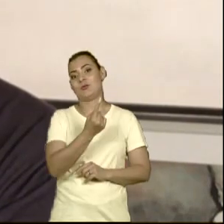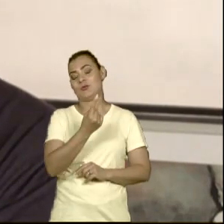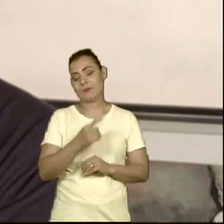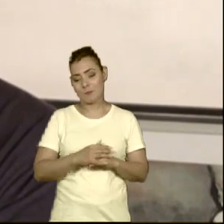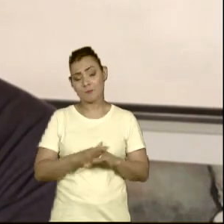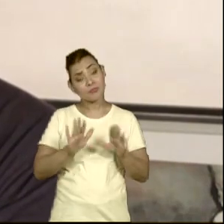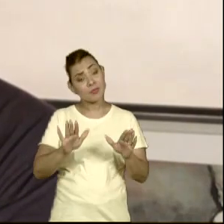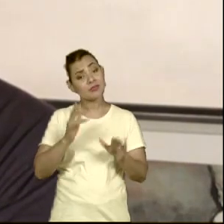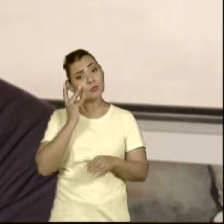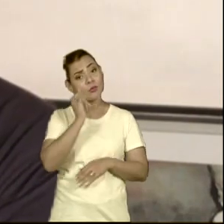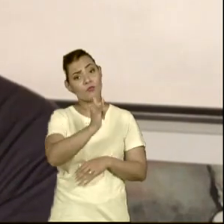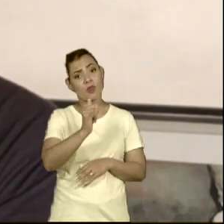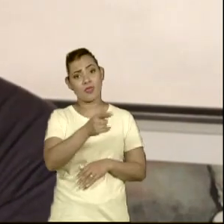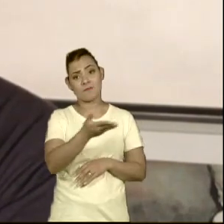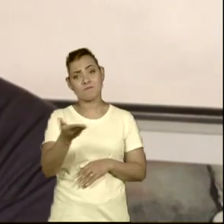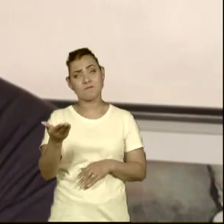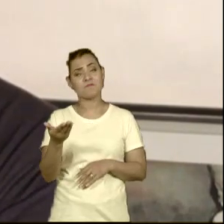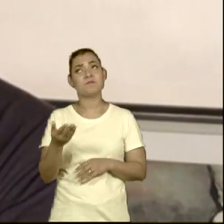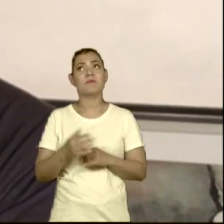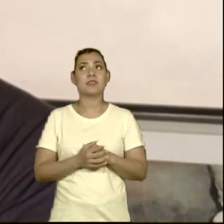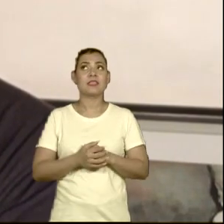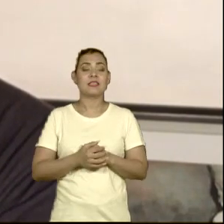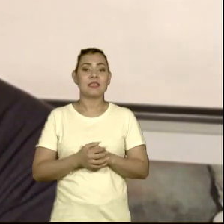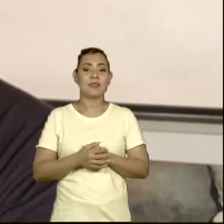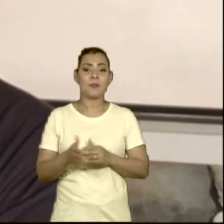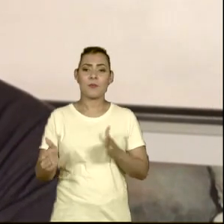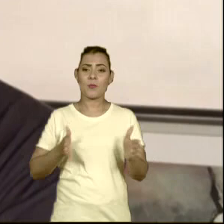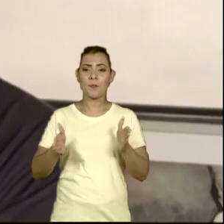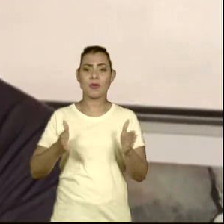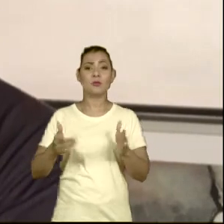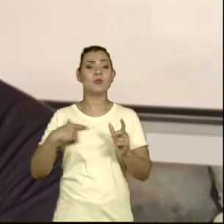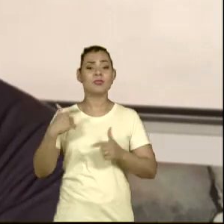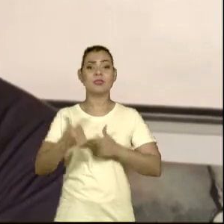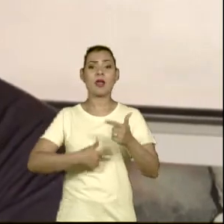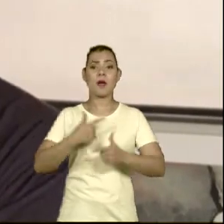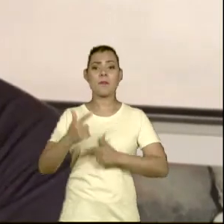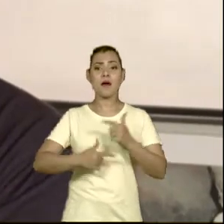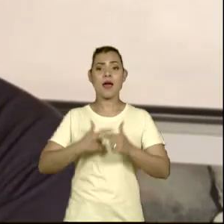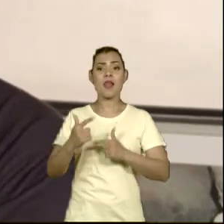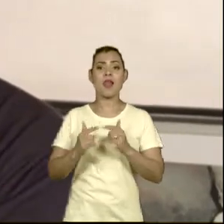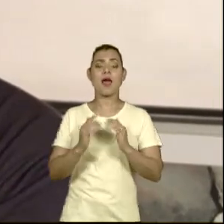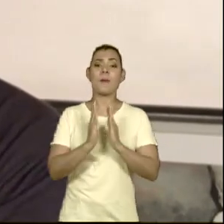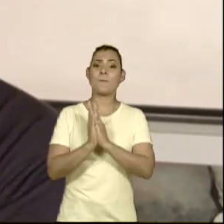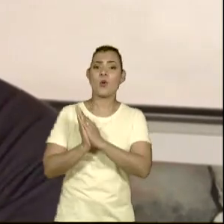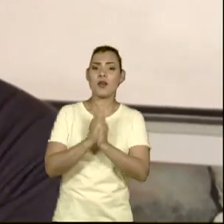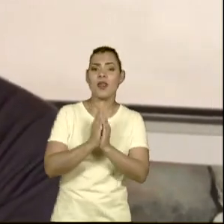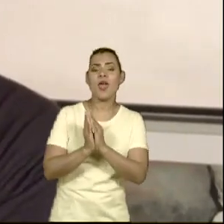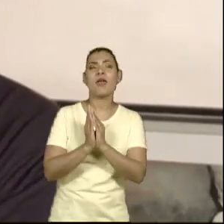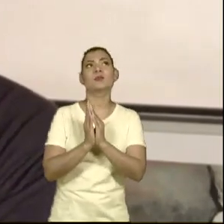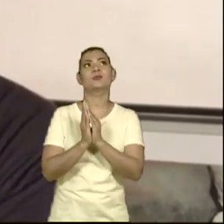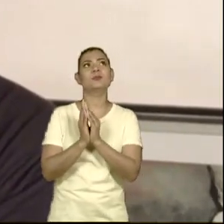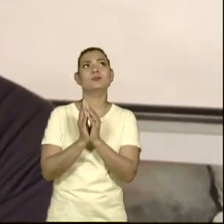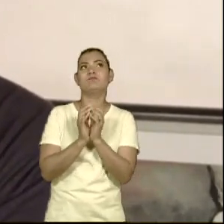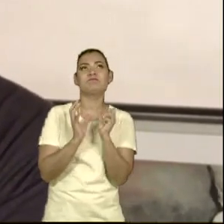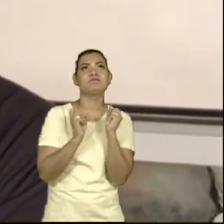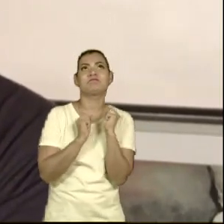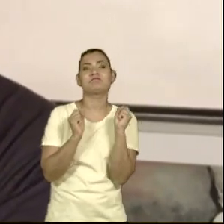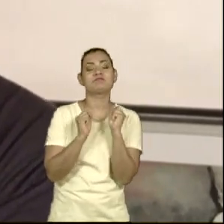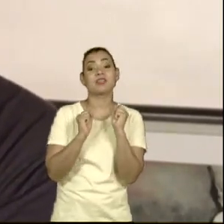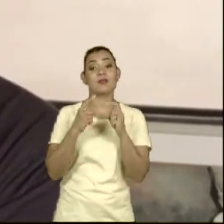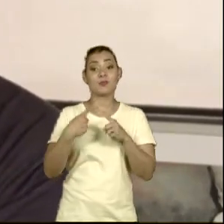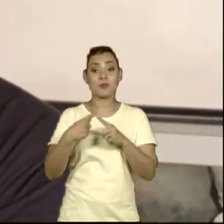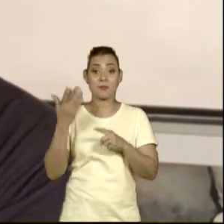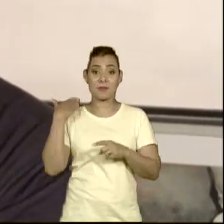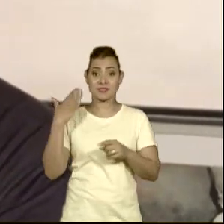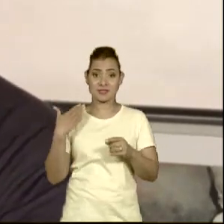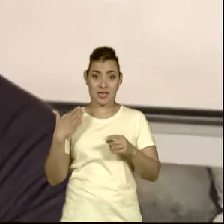esse fato que eu te falei de trabalhar com bonecos, ter esse amor gigante por bonecos, porque